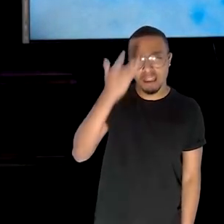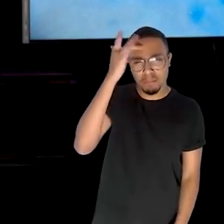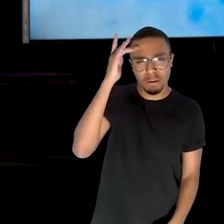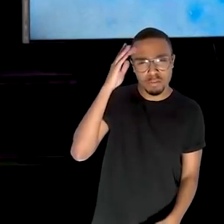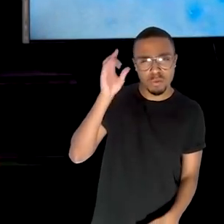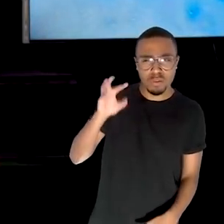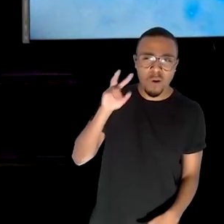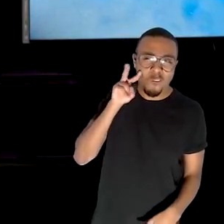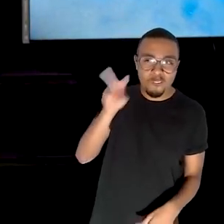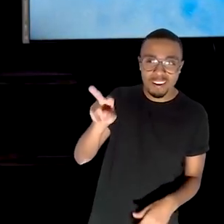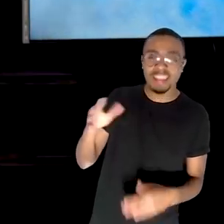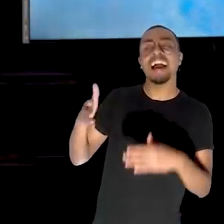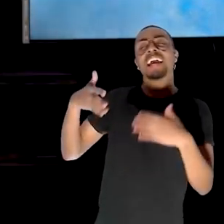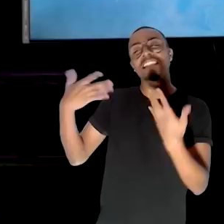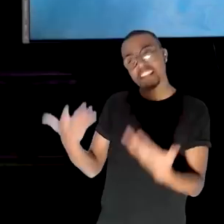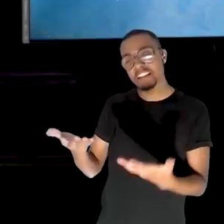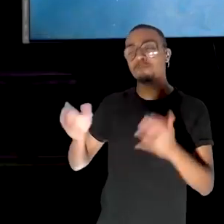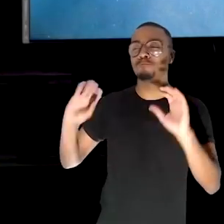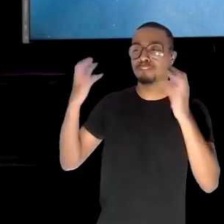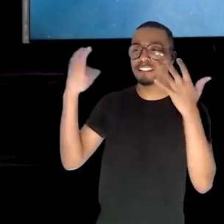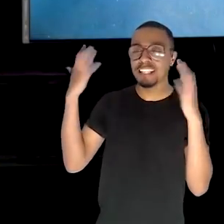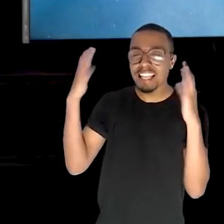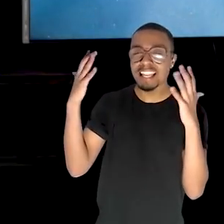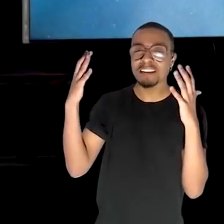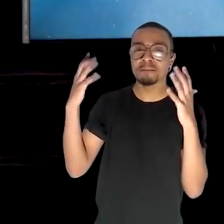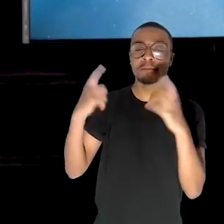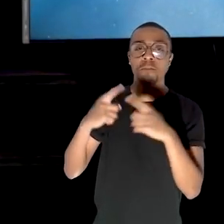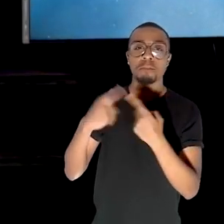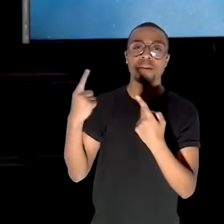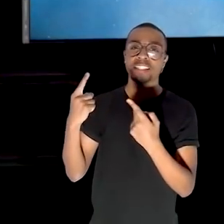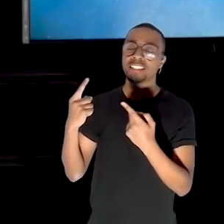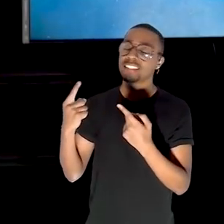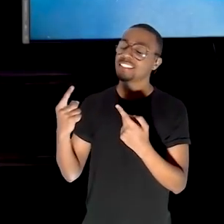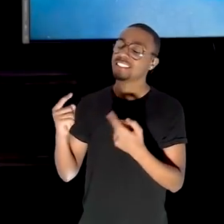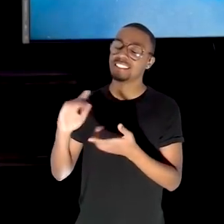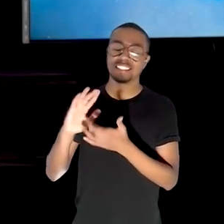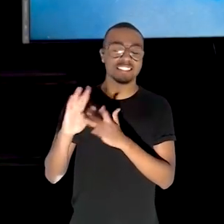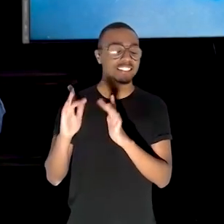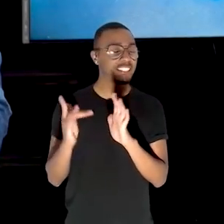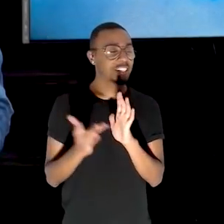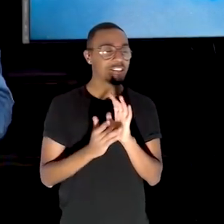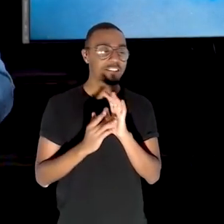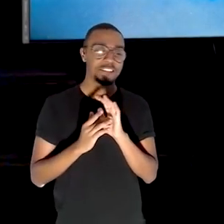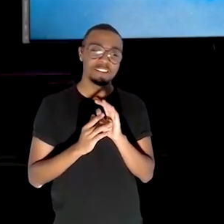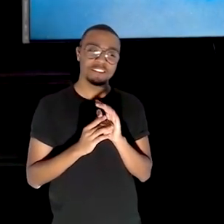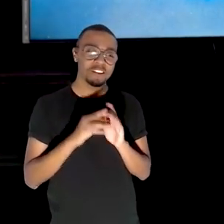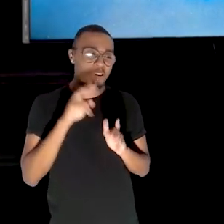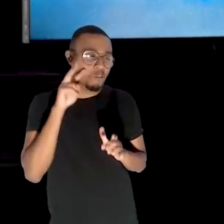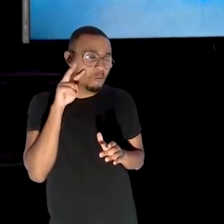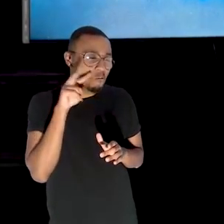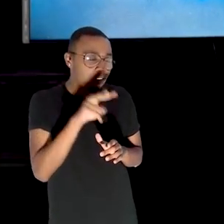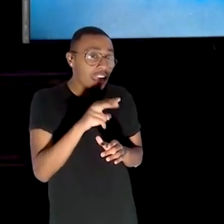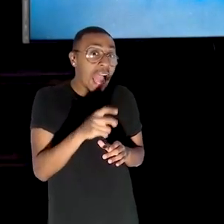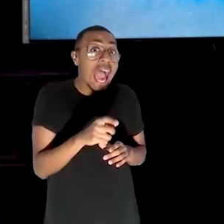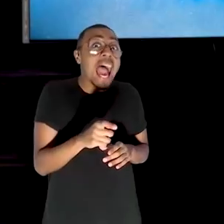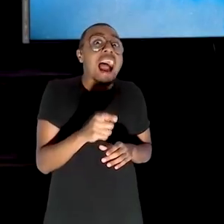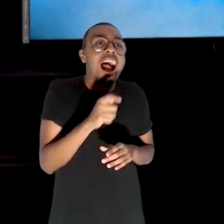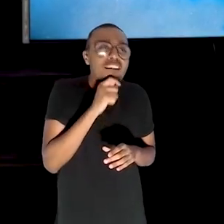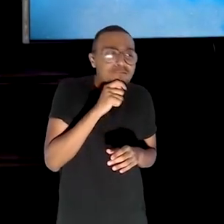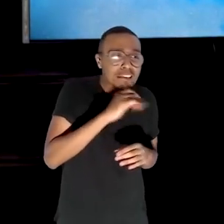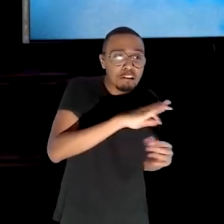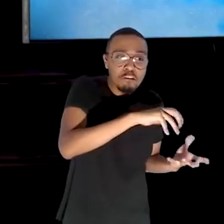o teu pai que vê você quando ninguém vê, te recompensará. Ah, irmão, se nós nos